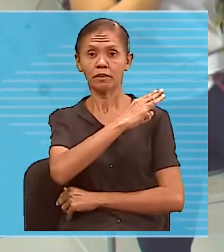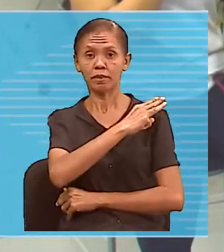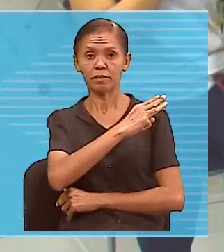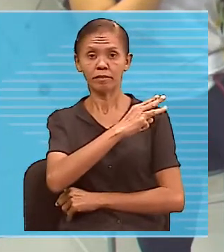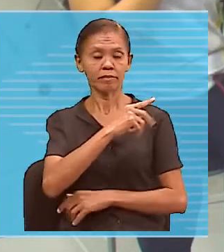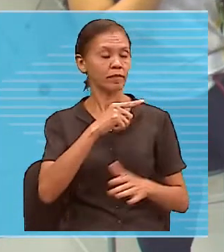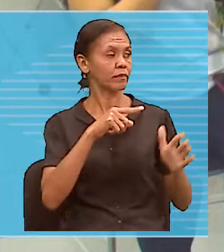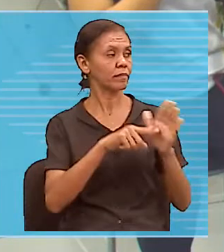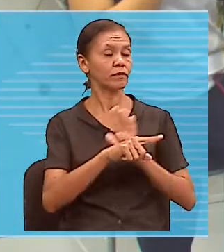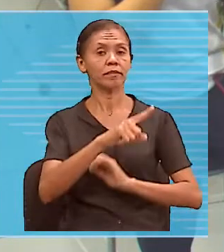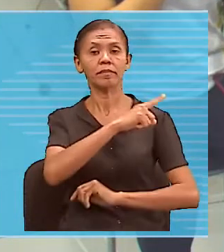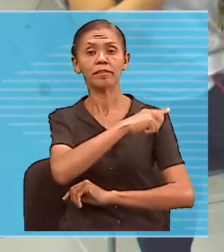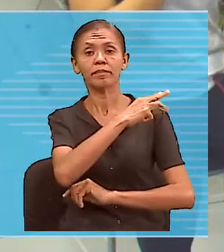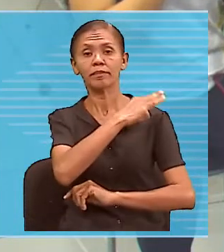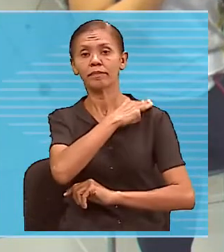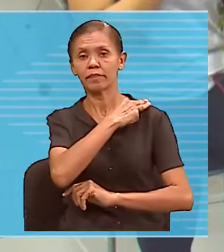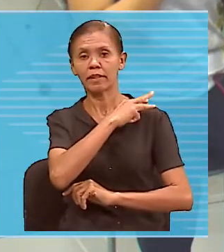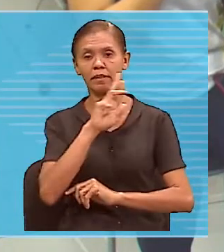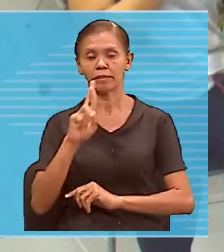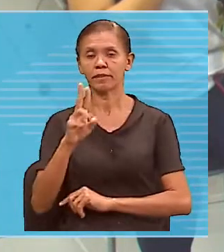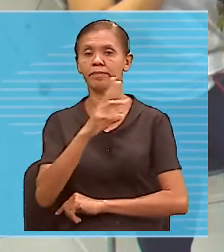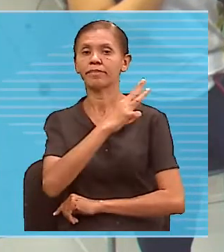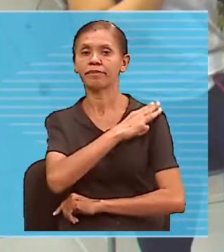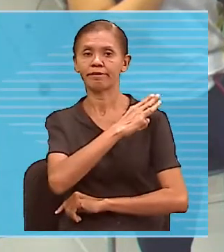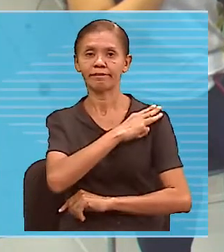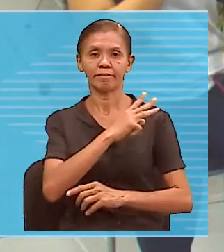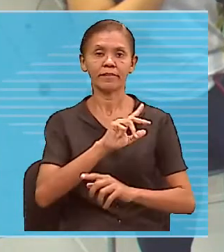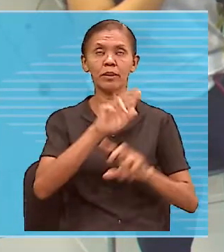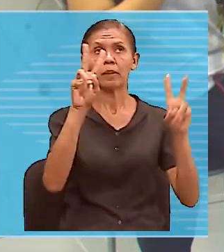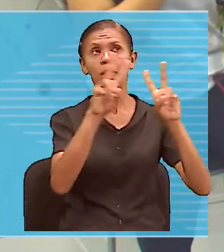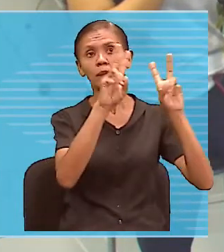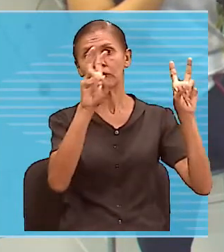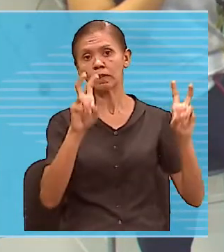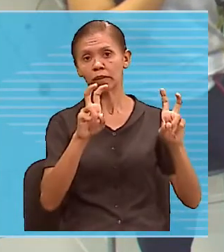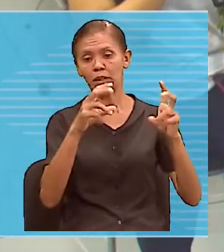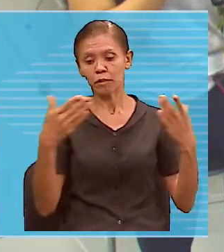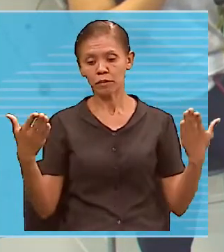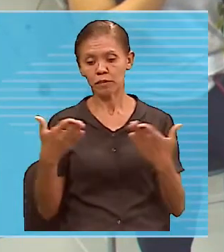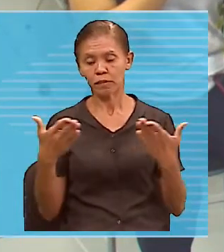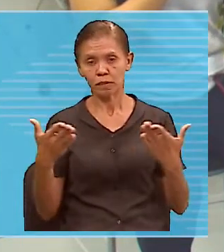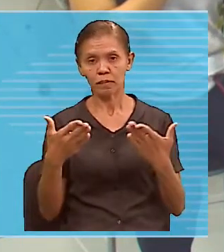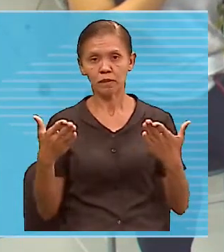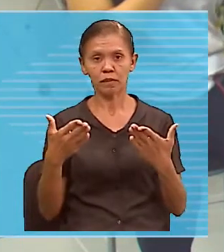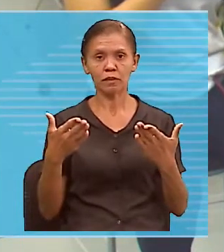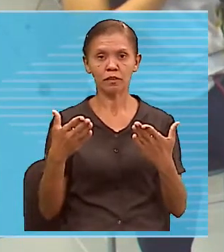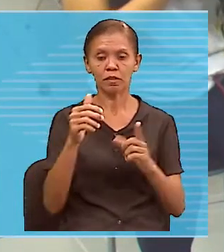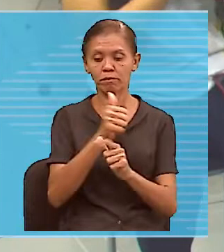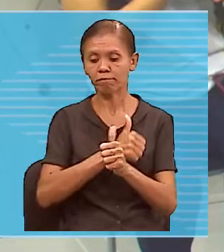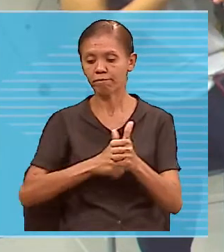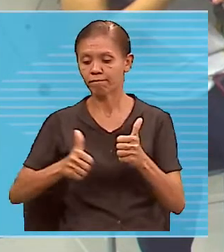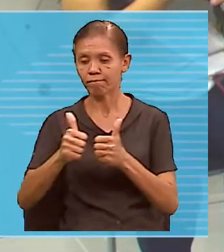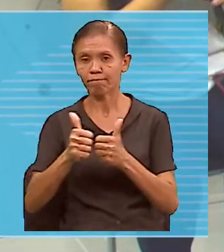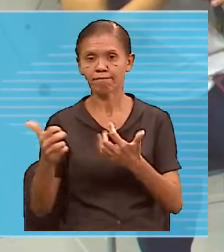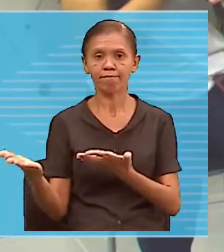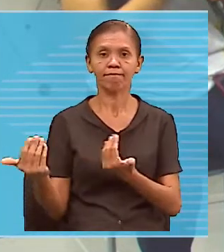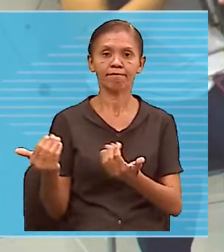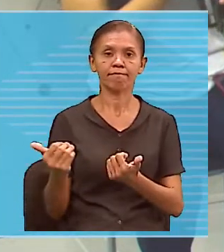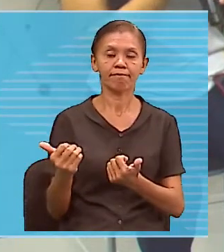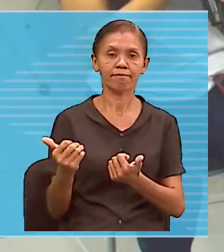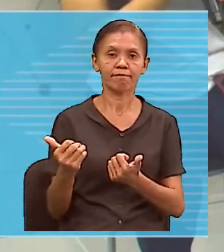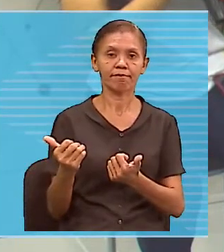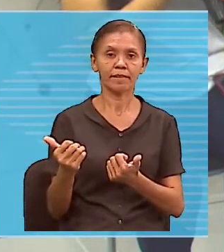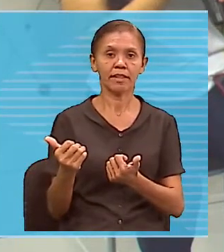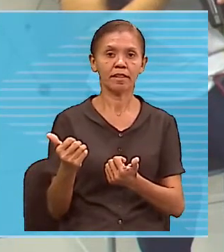médio. No terceiro ano. E sobre o nosso tema, sobre protagonismo juvenil, né? A gente ouviu aqui também a resposta